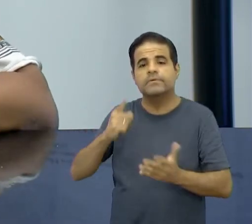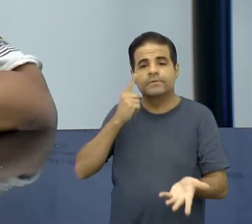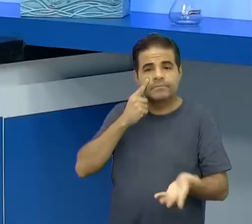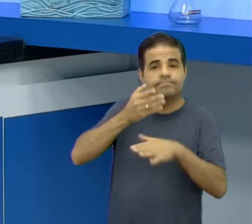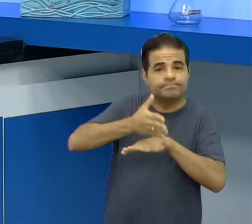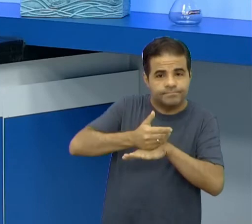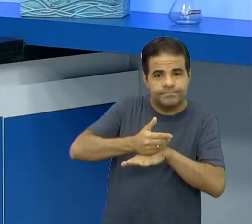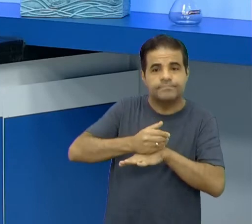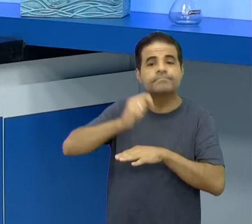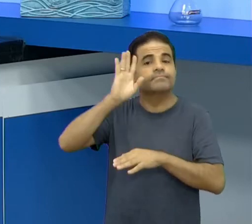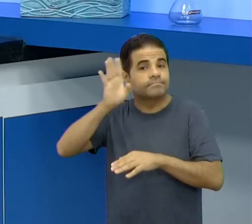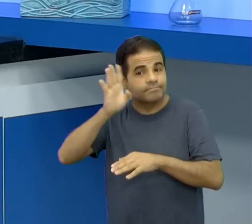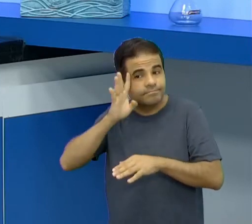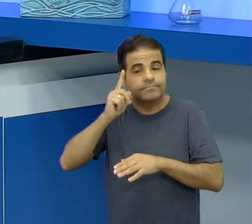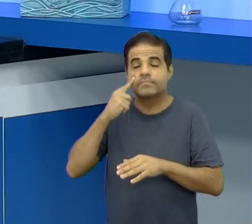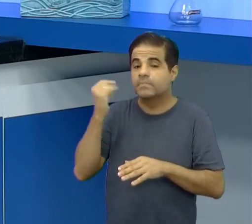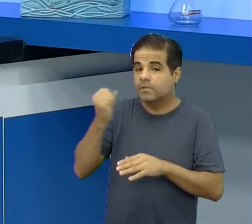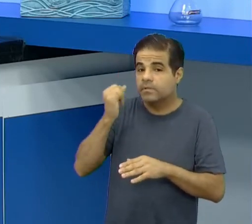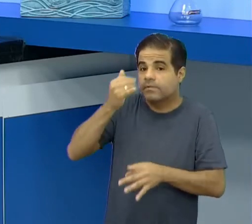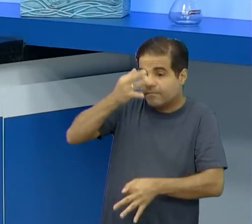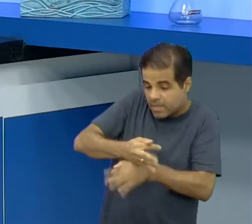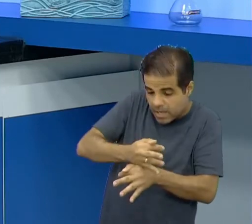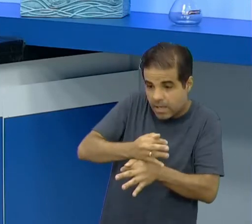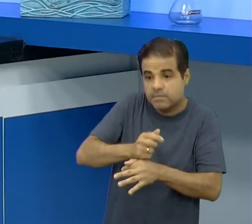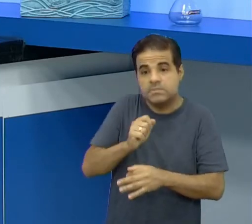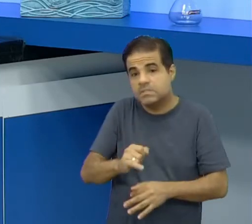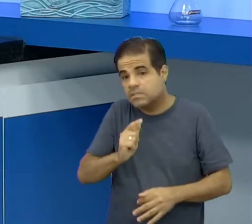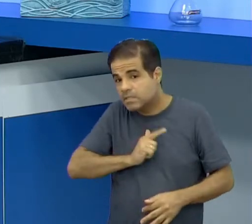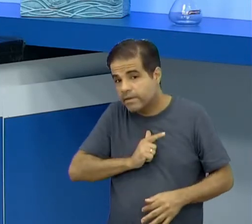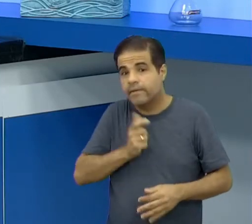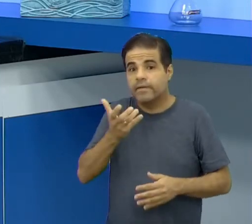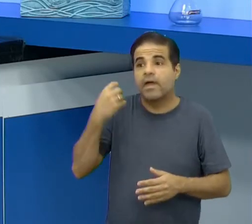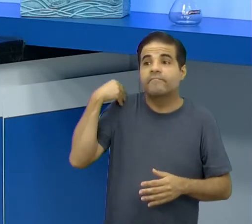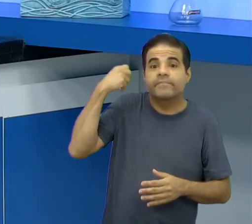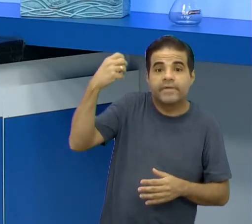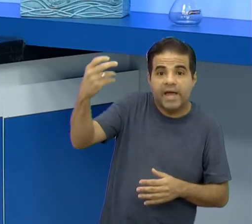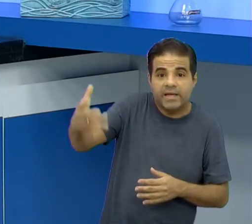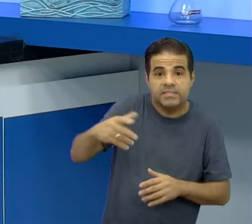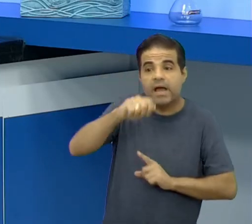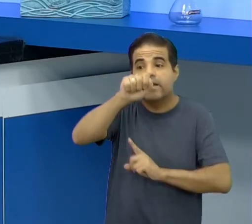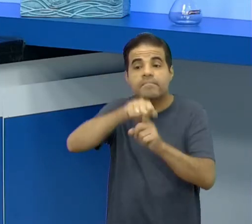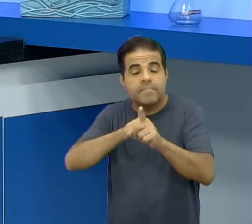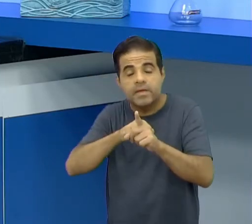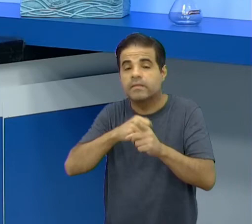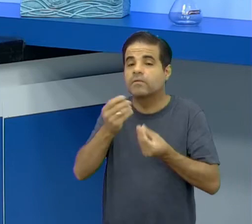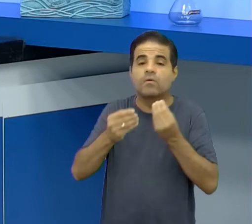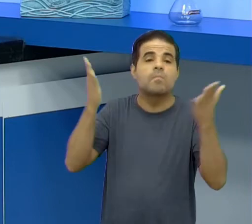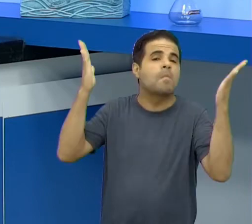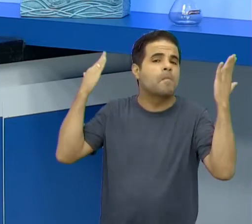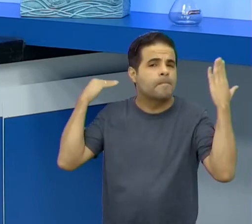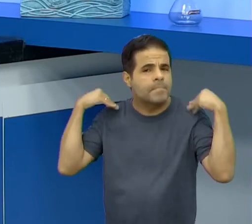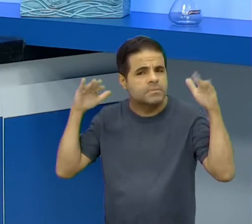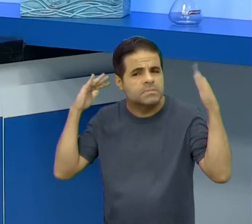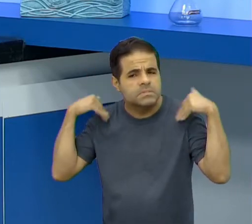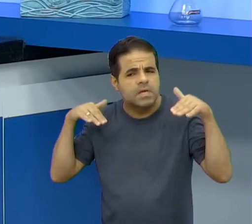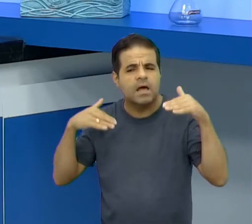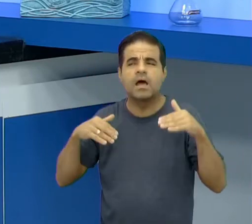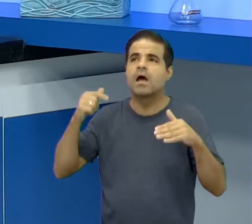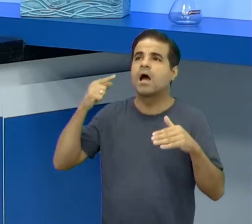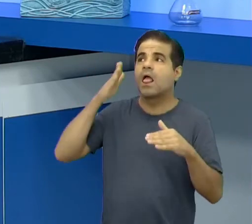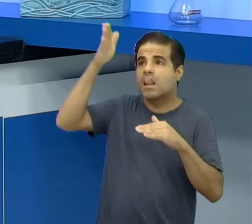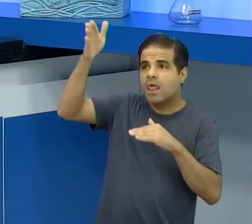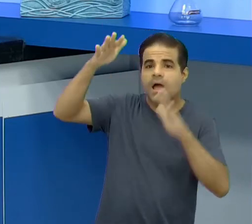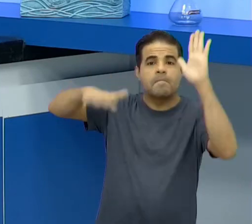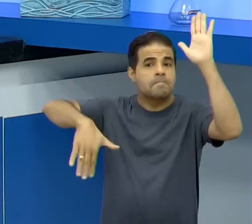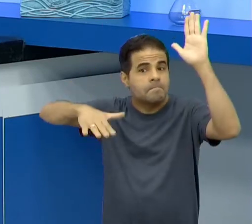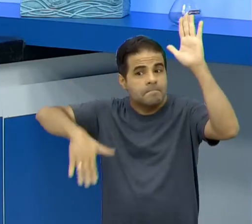lanche. é muito importante. Né? Se tem feriado, se não tem, se a gente quer viajar naquele mês, se a gente quer passear, se a gente quer descer para a praia,